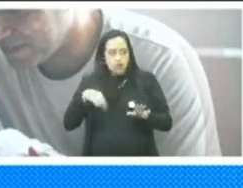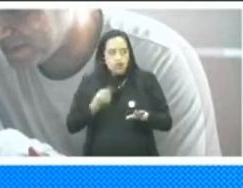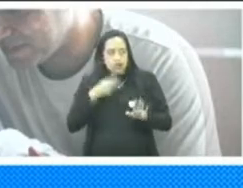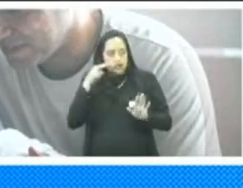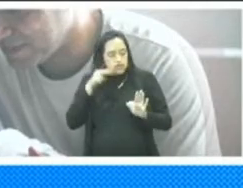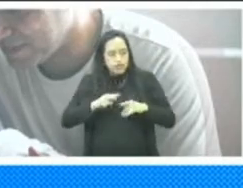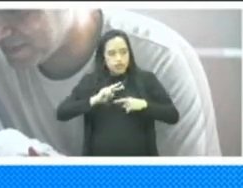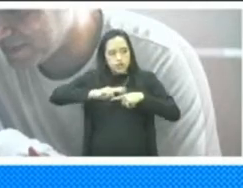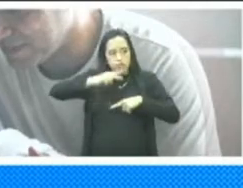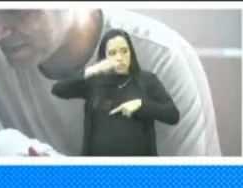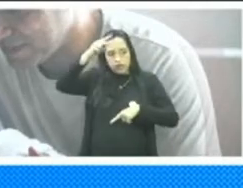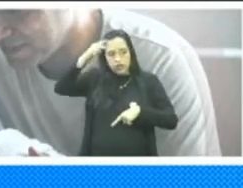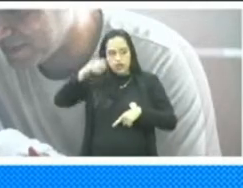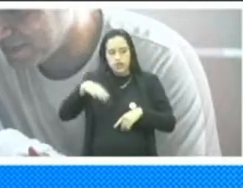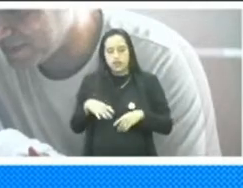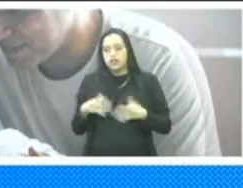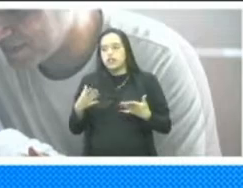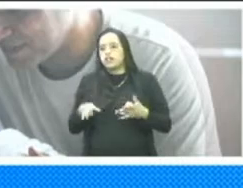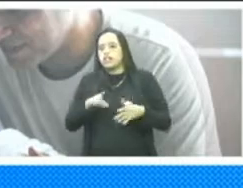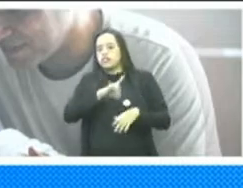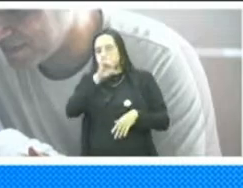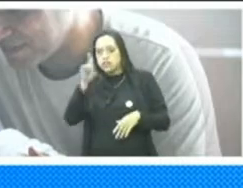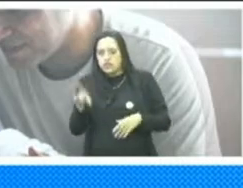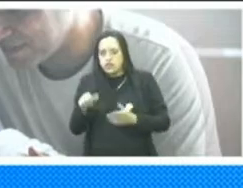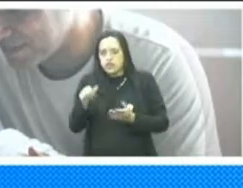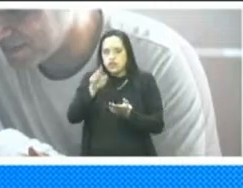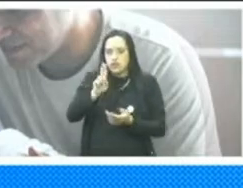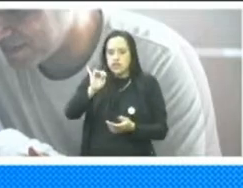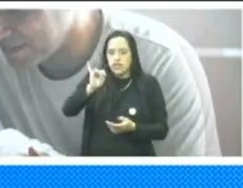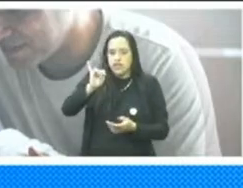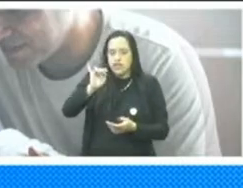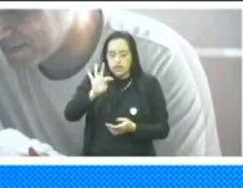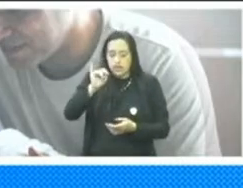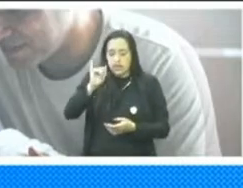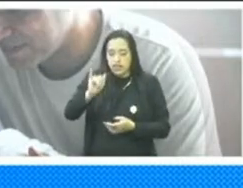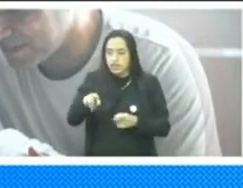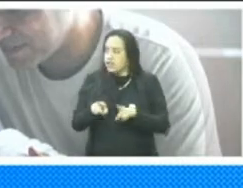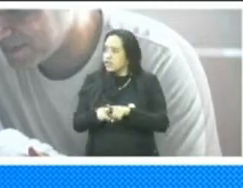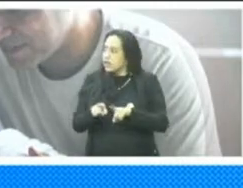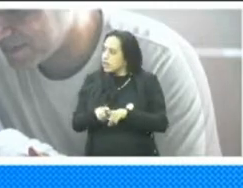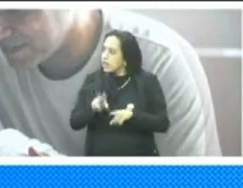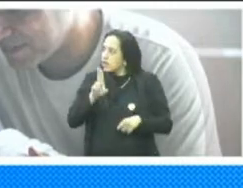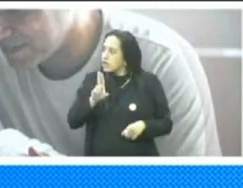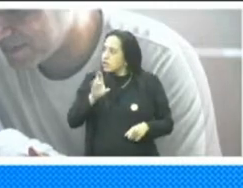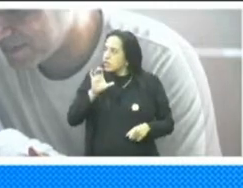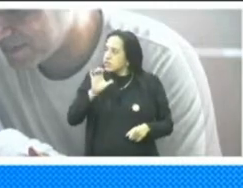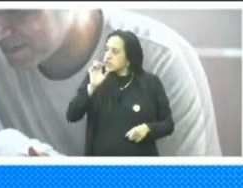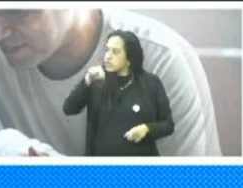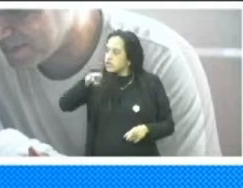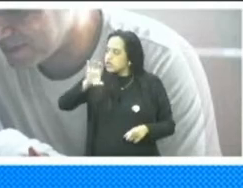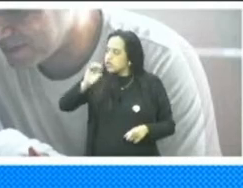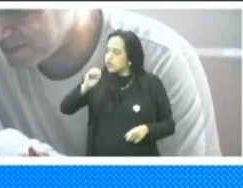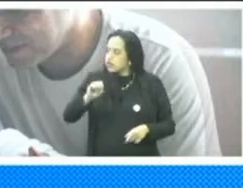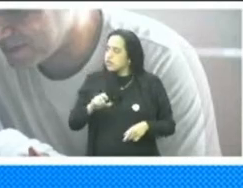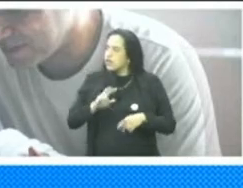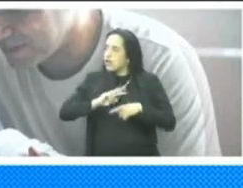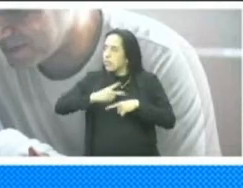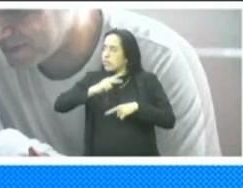um aumento tanto nas diárias de UTI, de USINCO, mas a diária de USINCA teve um aumento de